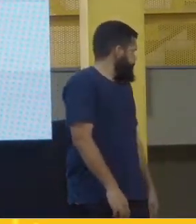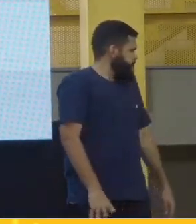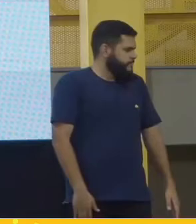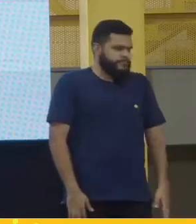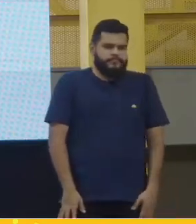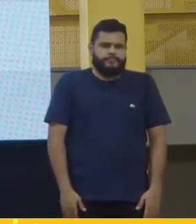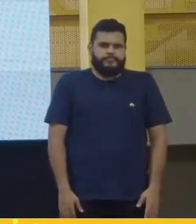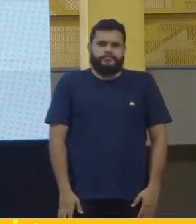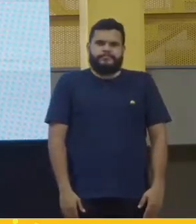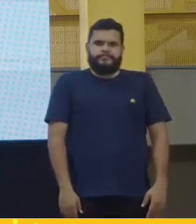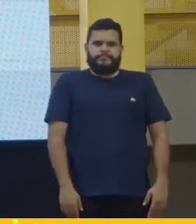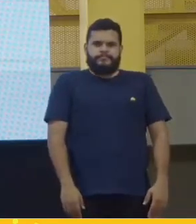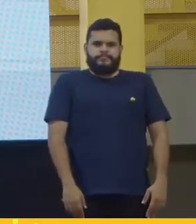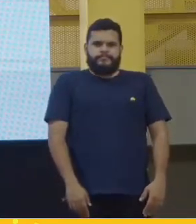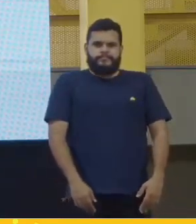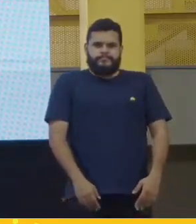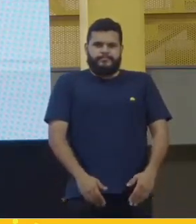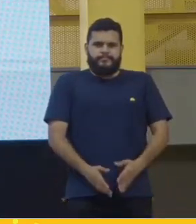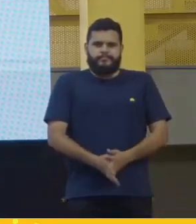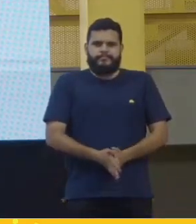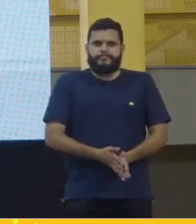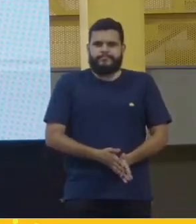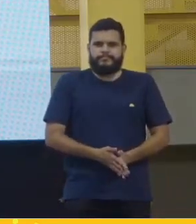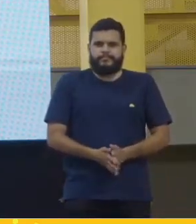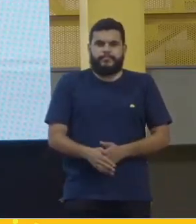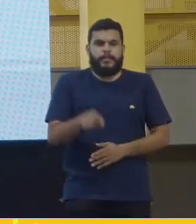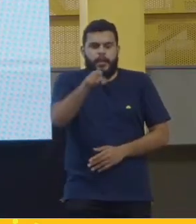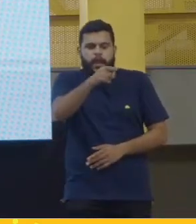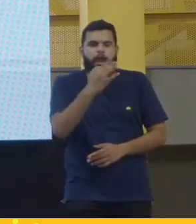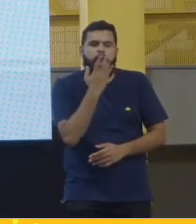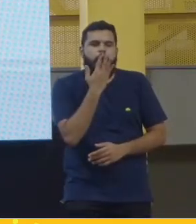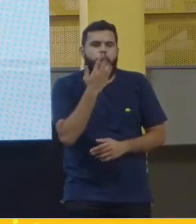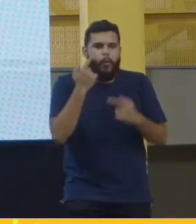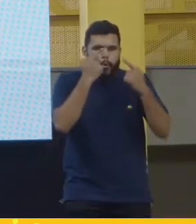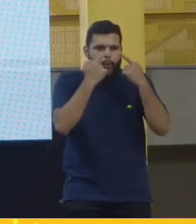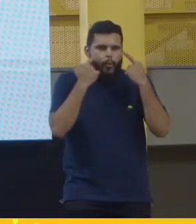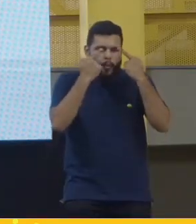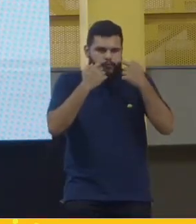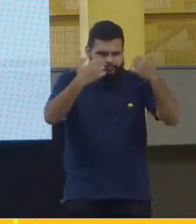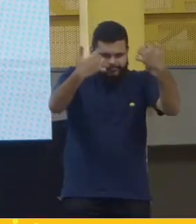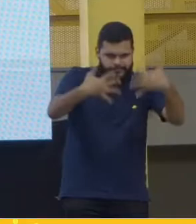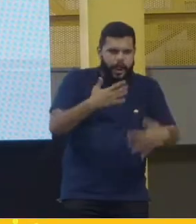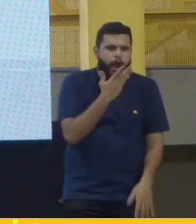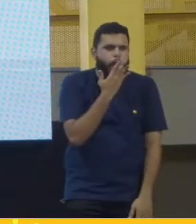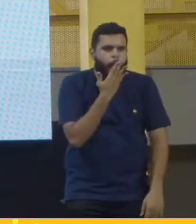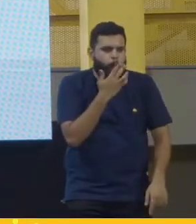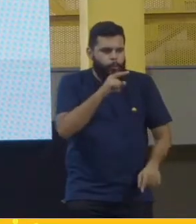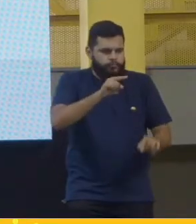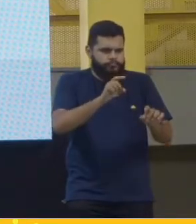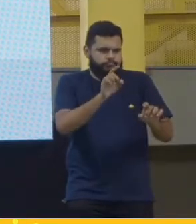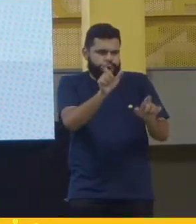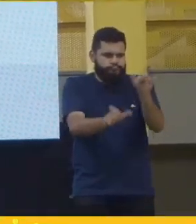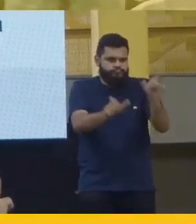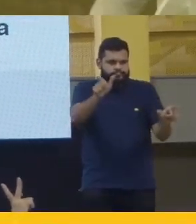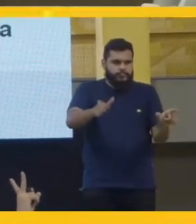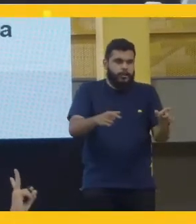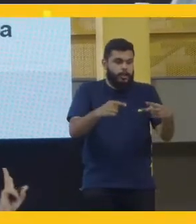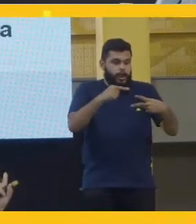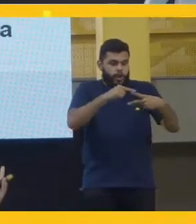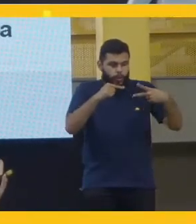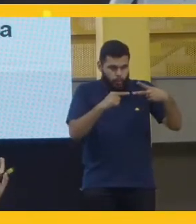Ah, a pessoa que nasce vai mudando a cor do olho. A cor do olho é um problema. A cor do olho ela é determinada por duas